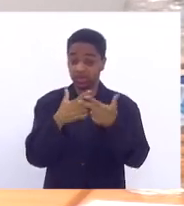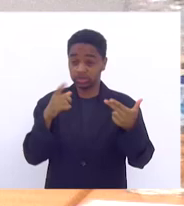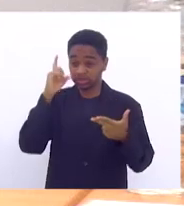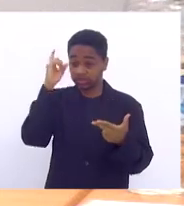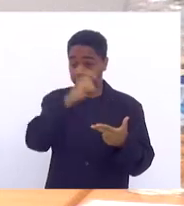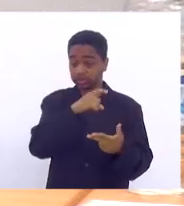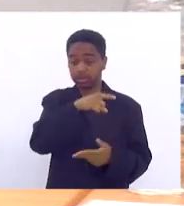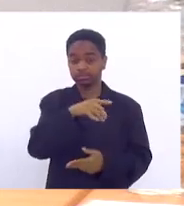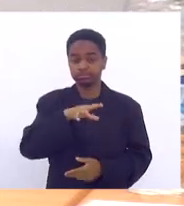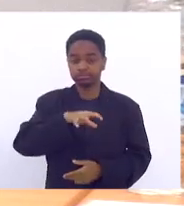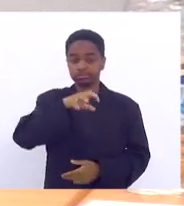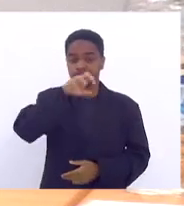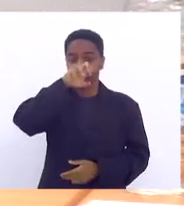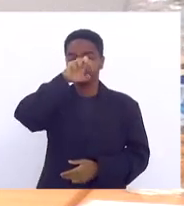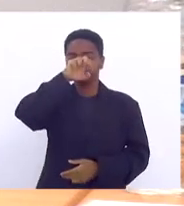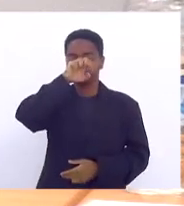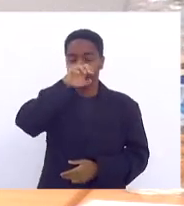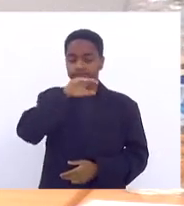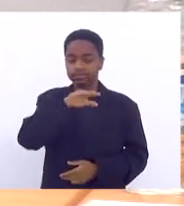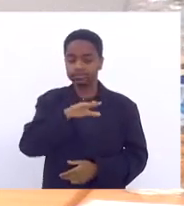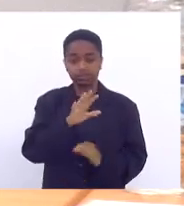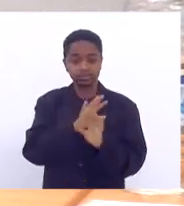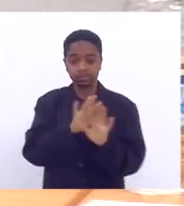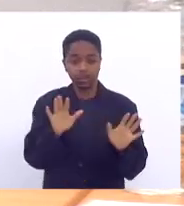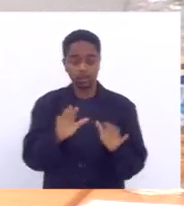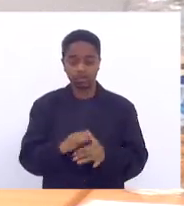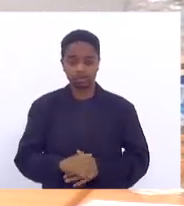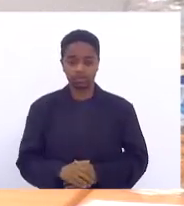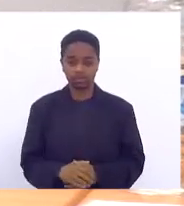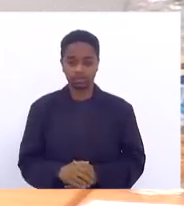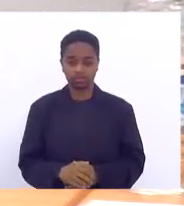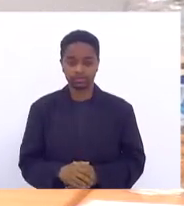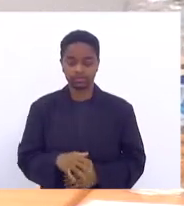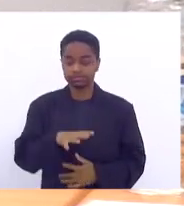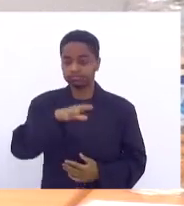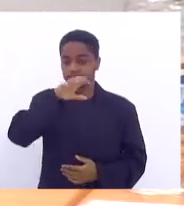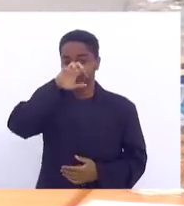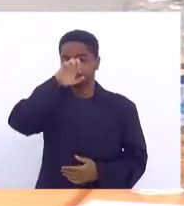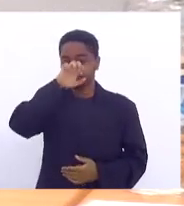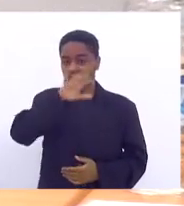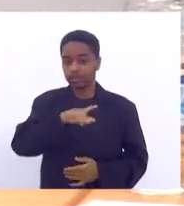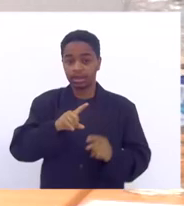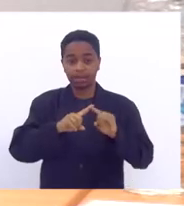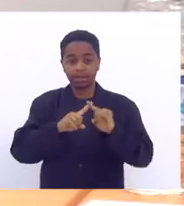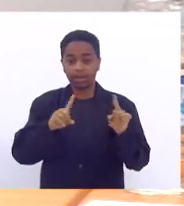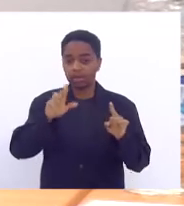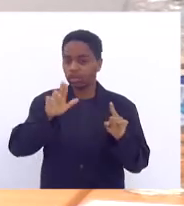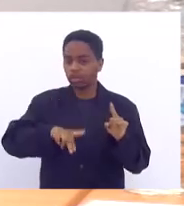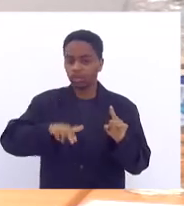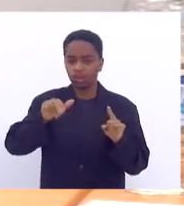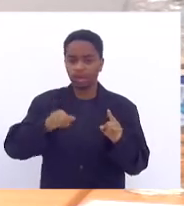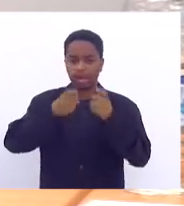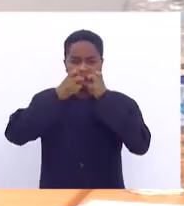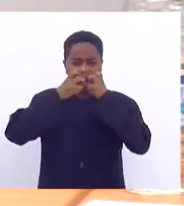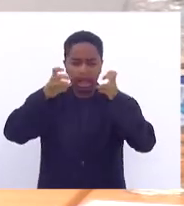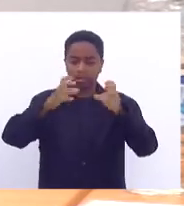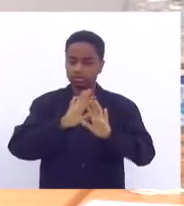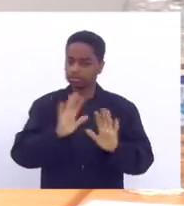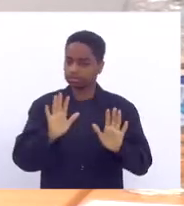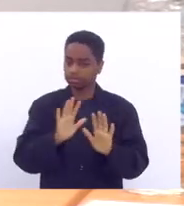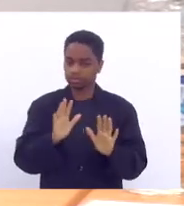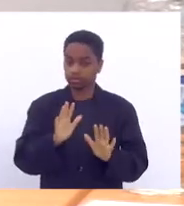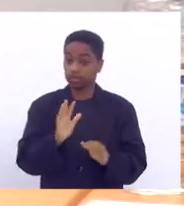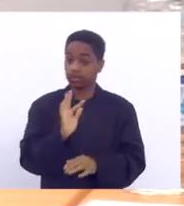faz assim Respira fundo mas não perde o Tom né Eu chegarei um